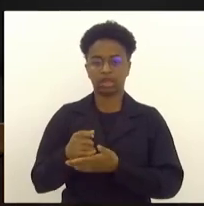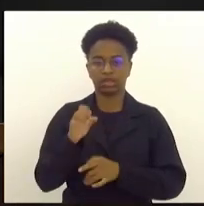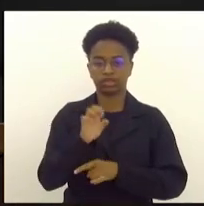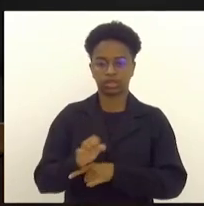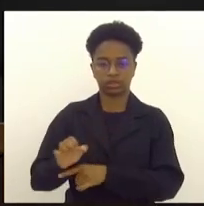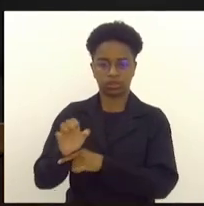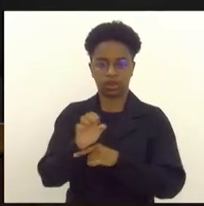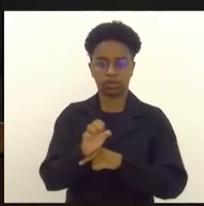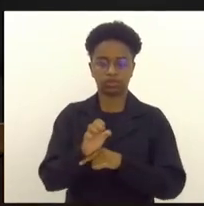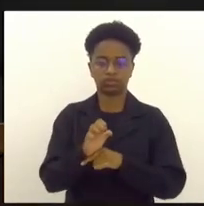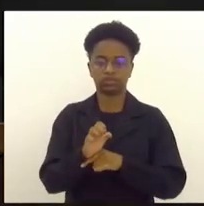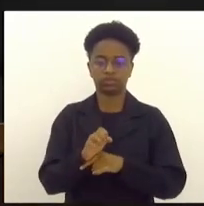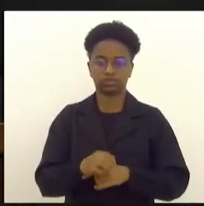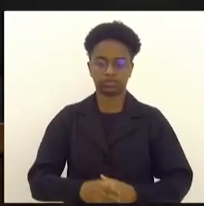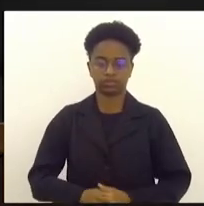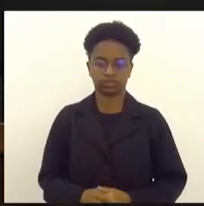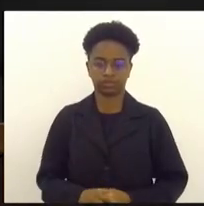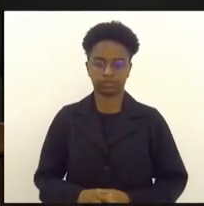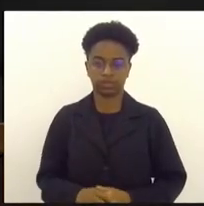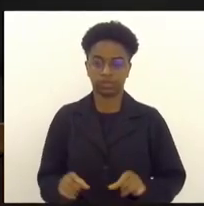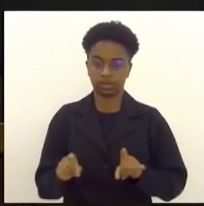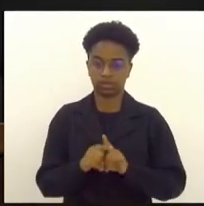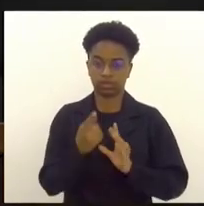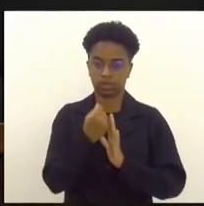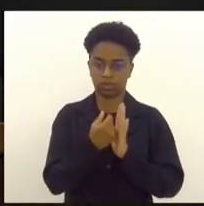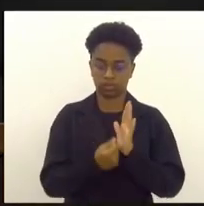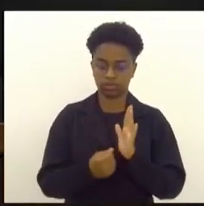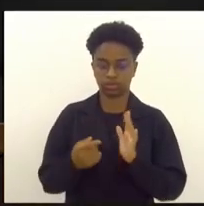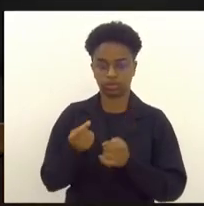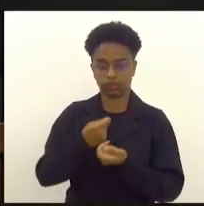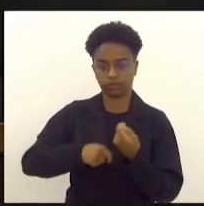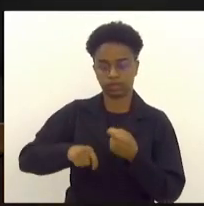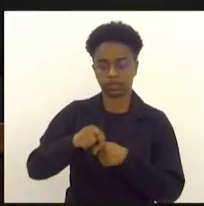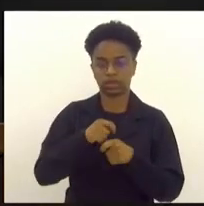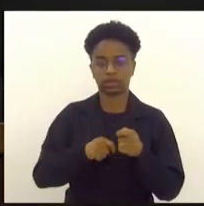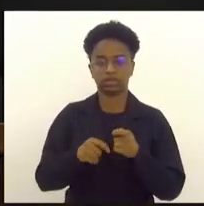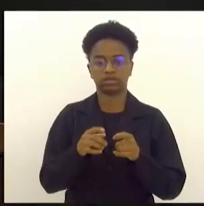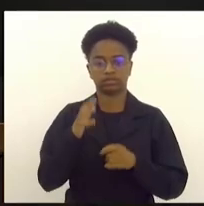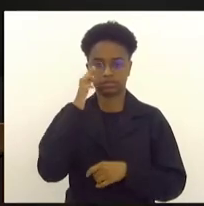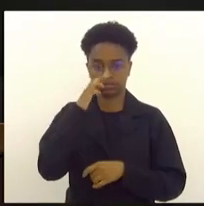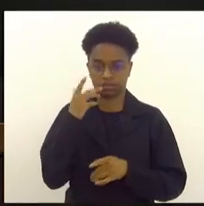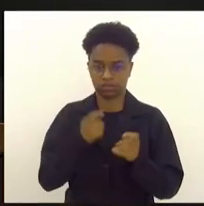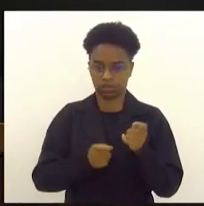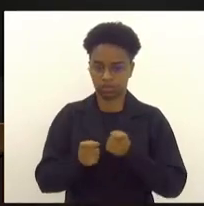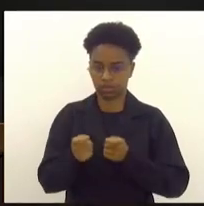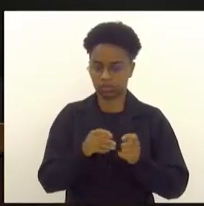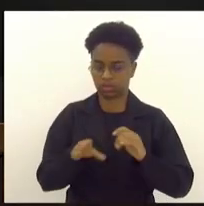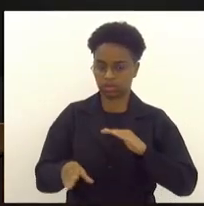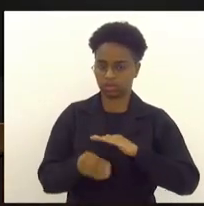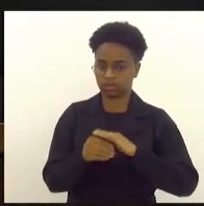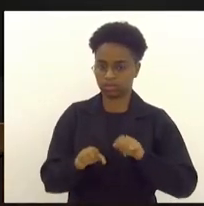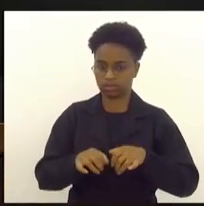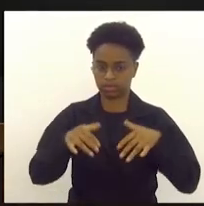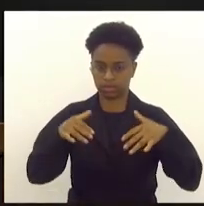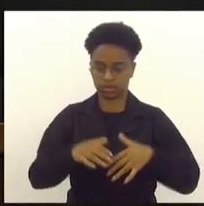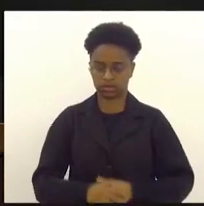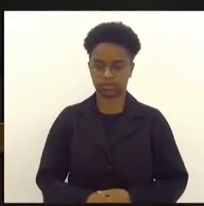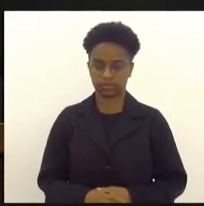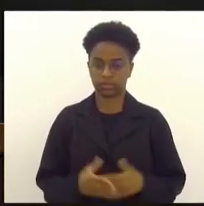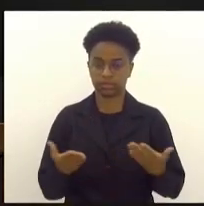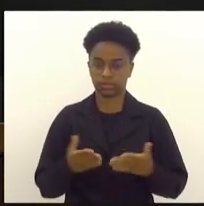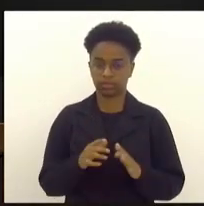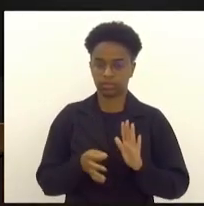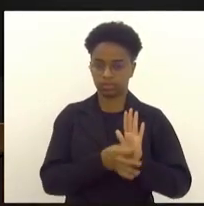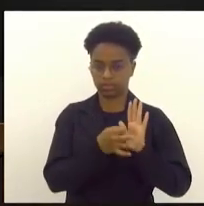de fiscalização dos tributos estaduais e de orçamento Finanças fiscalização financeira controle as emendas de plenário para